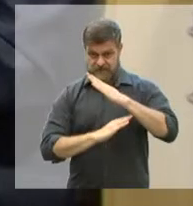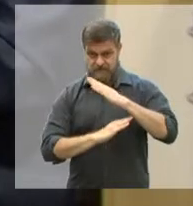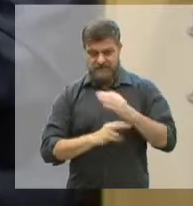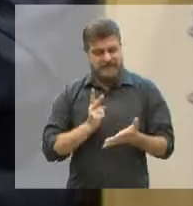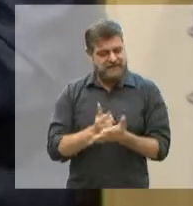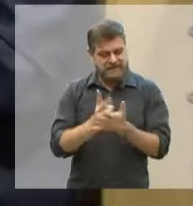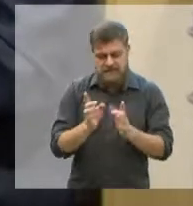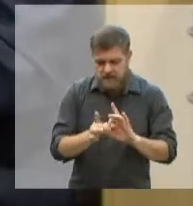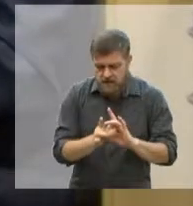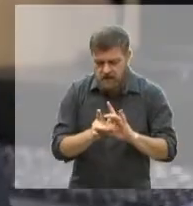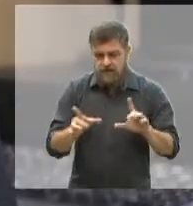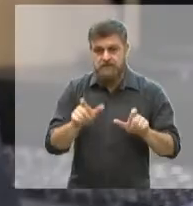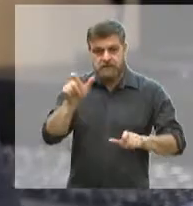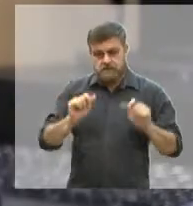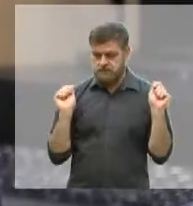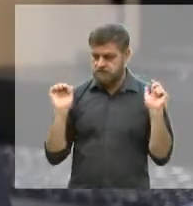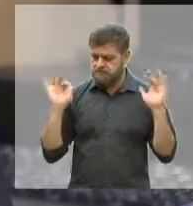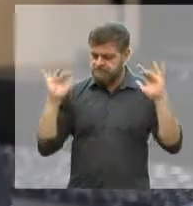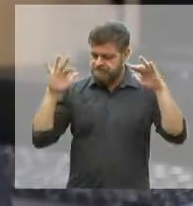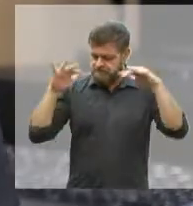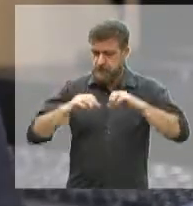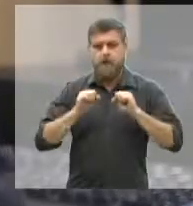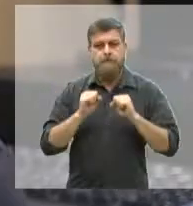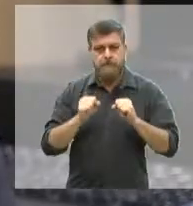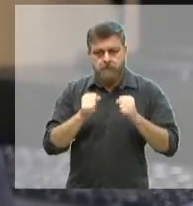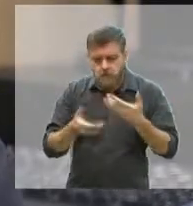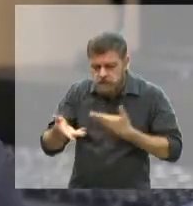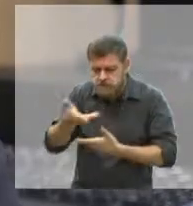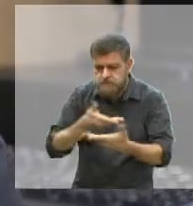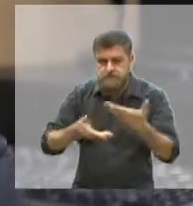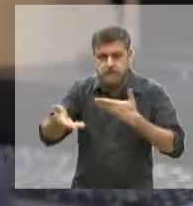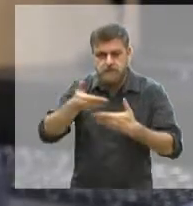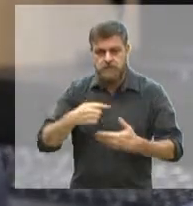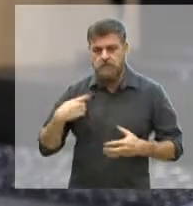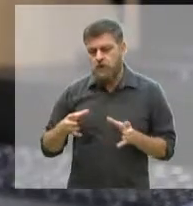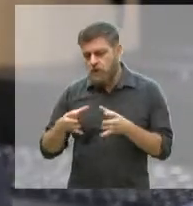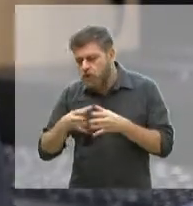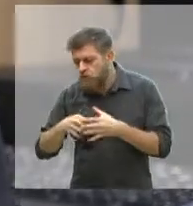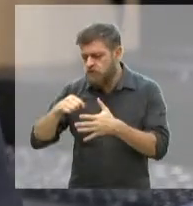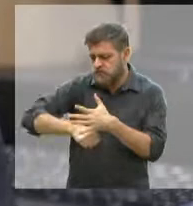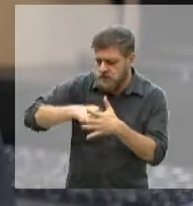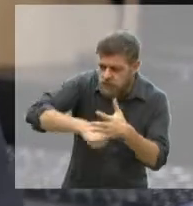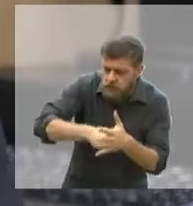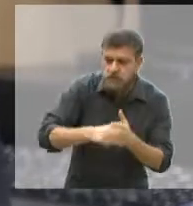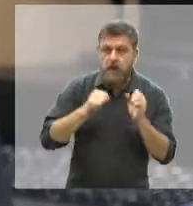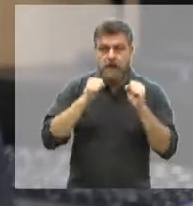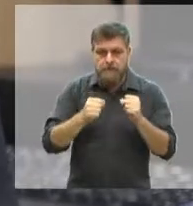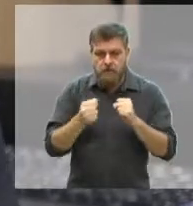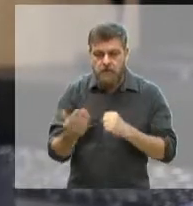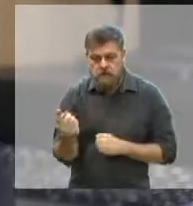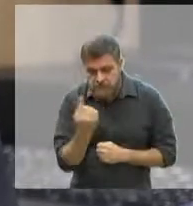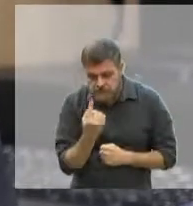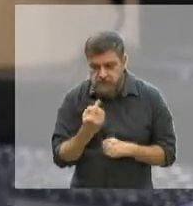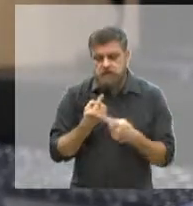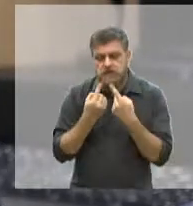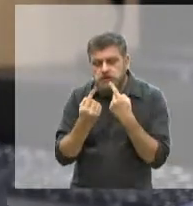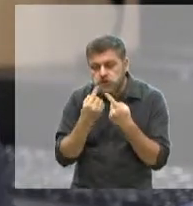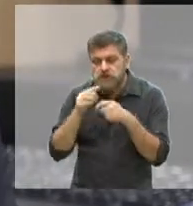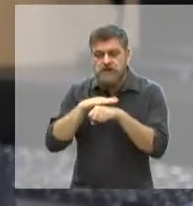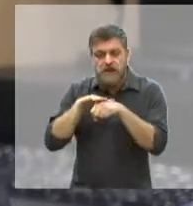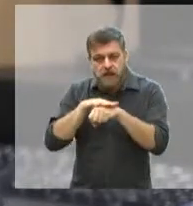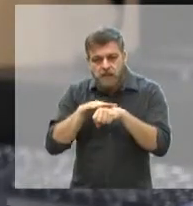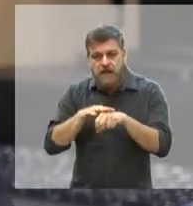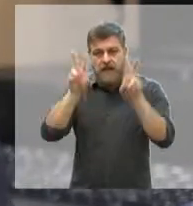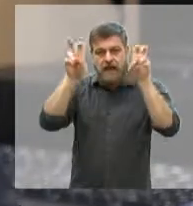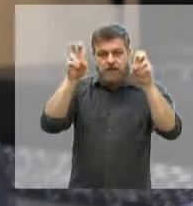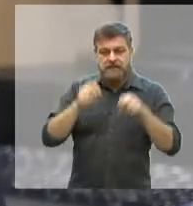aberto para receber as pessoas. É um importante espaço, né, para muitos setores, movimentos, grupos que vêm aqui dialogar conosco sobre os problemas da cidade, as questões